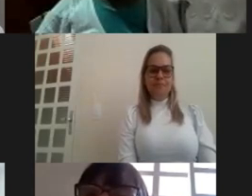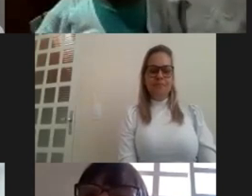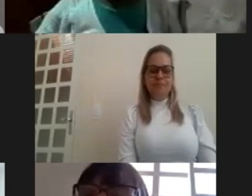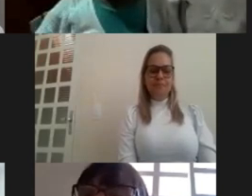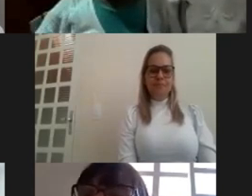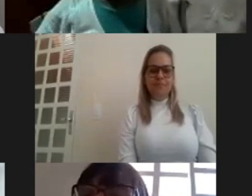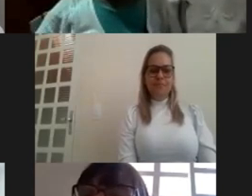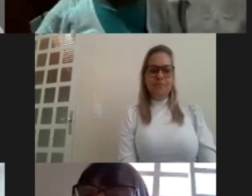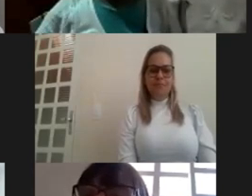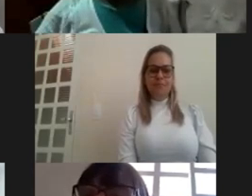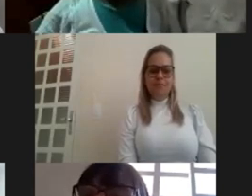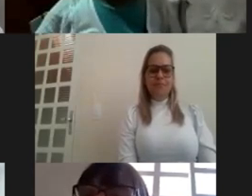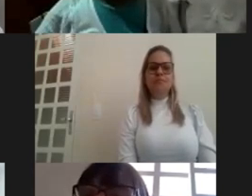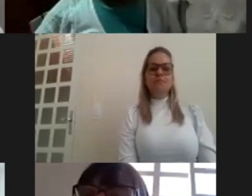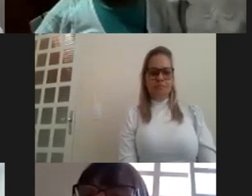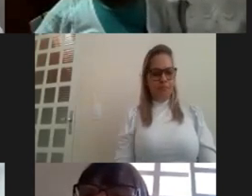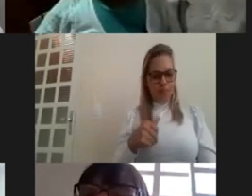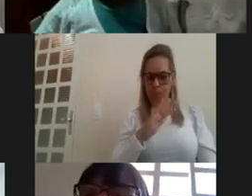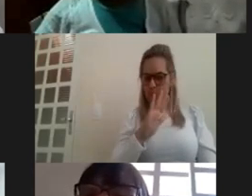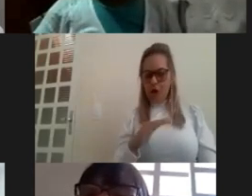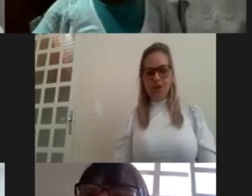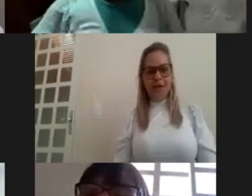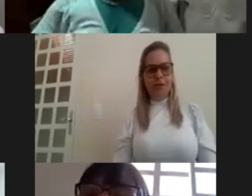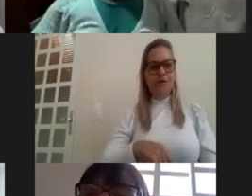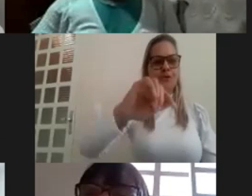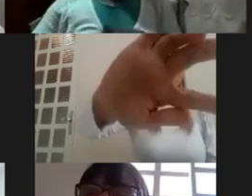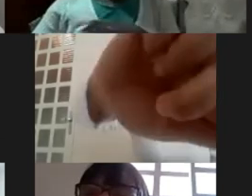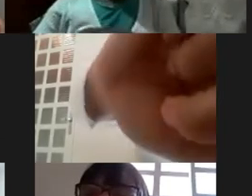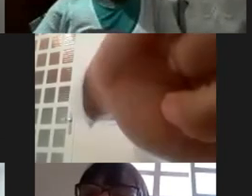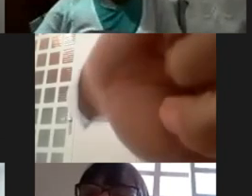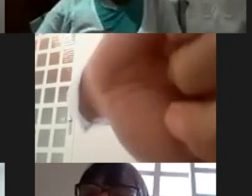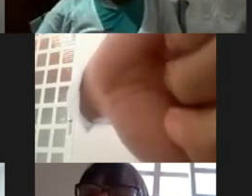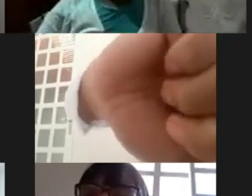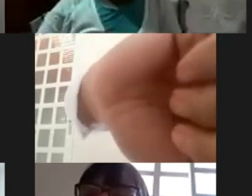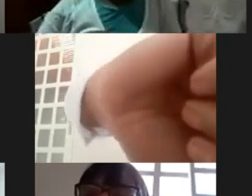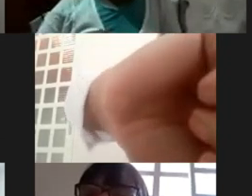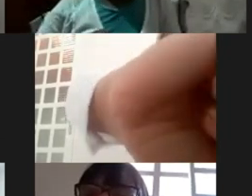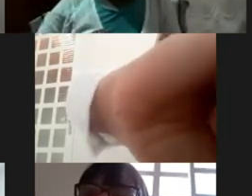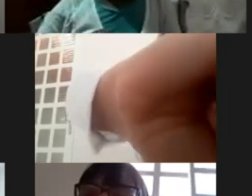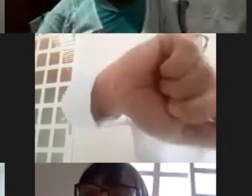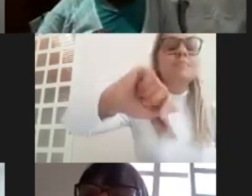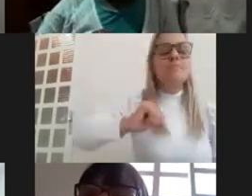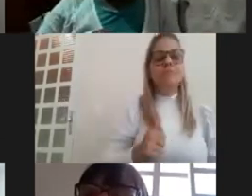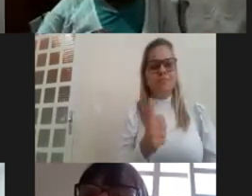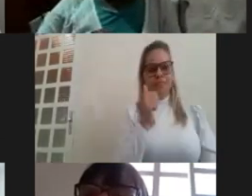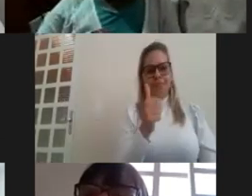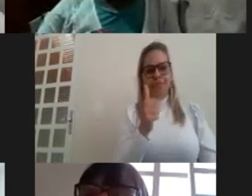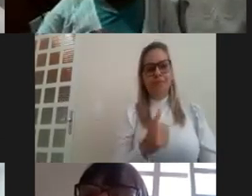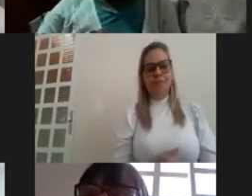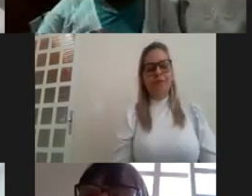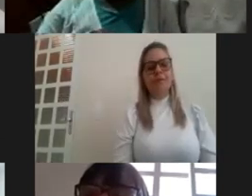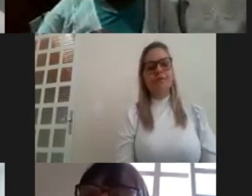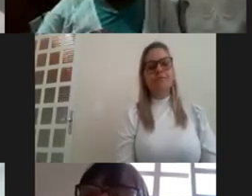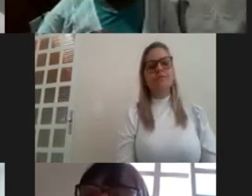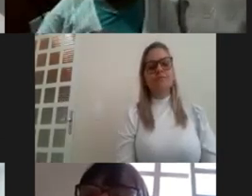Alessandra, ela mandou. Eu vou ler aqui, se a Alessandra me permite, eu vou ler aqui o que ela comentou outro dia, né? A mensagem que ela mandou ontem. Ela